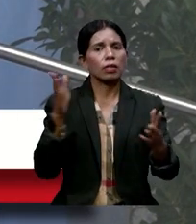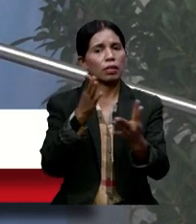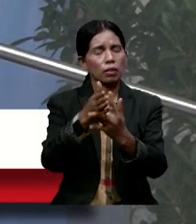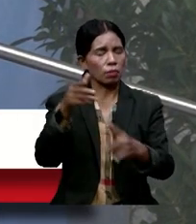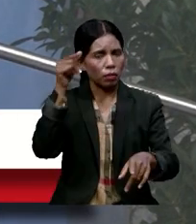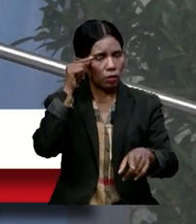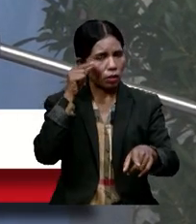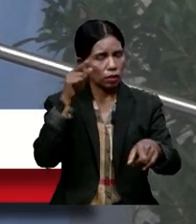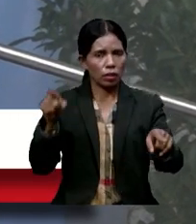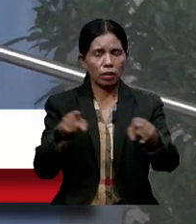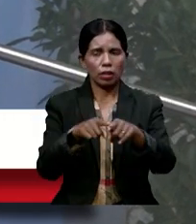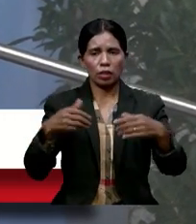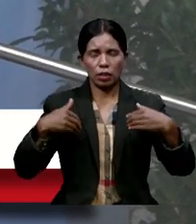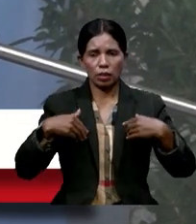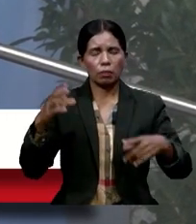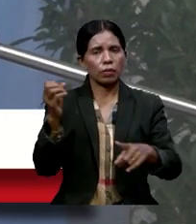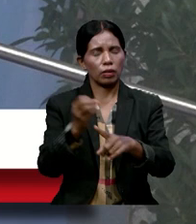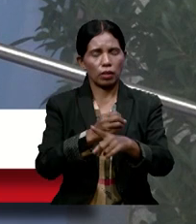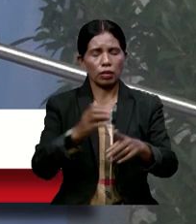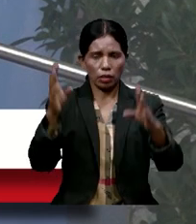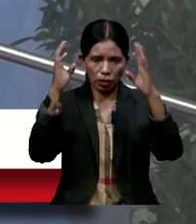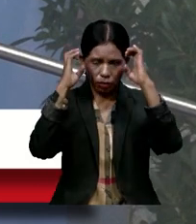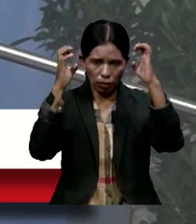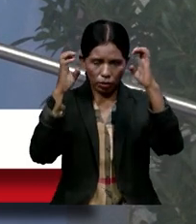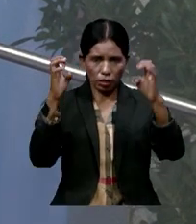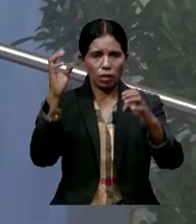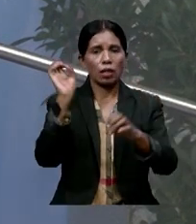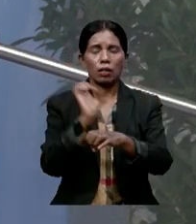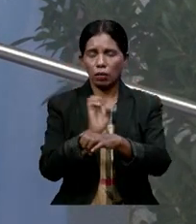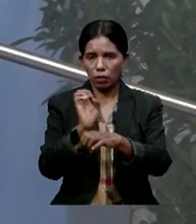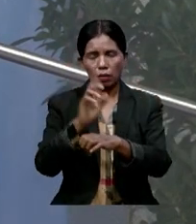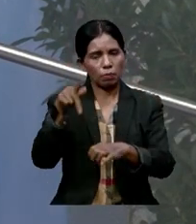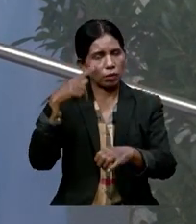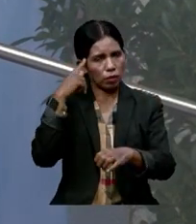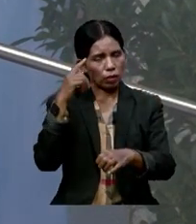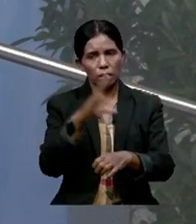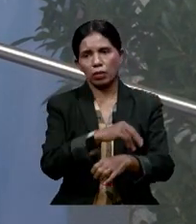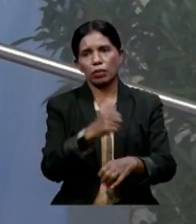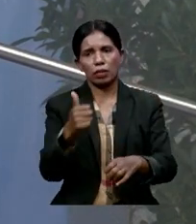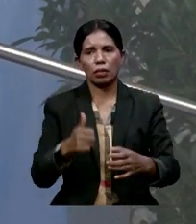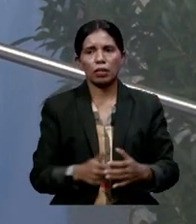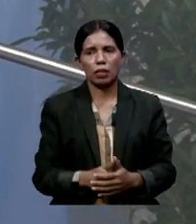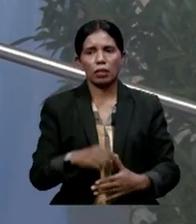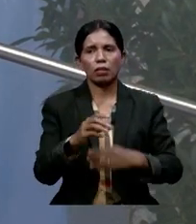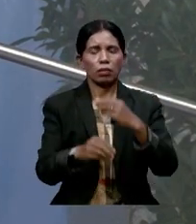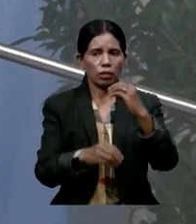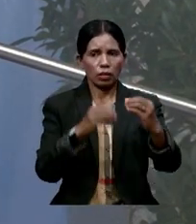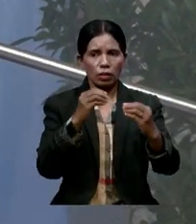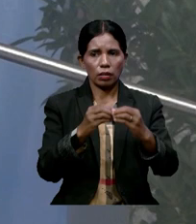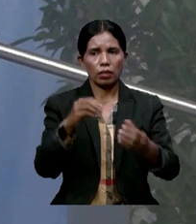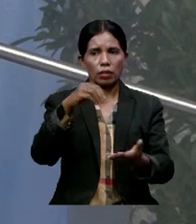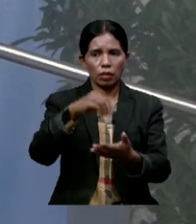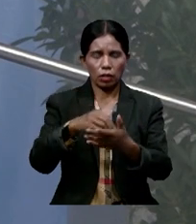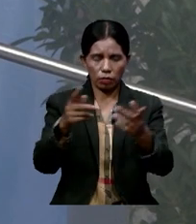e oportunidades educacionais, econômicas, políticas e outras. Significa criar